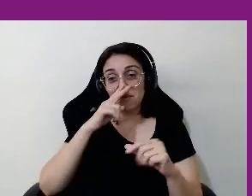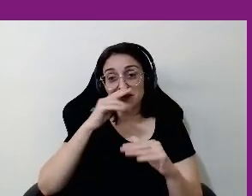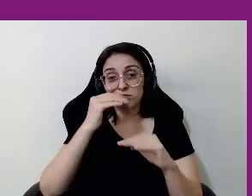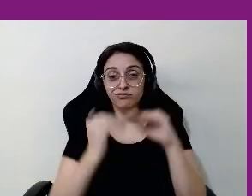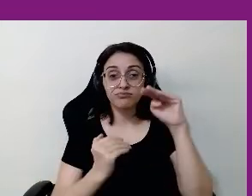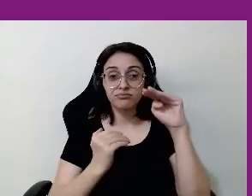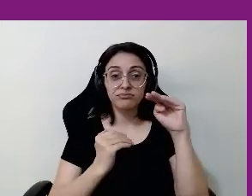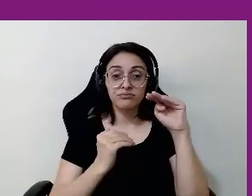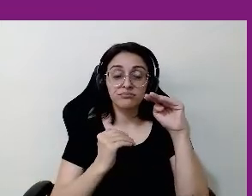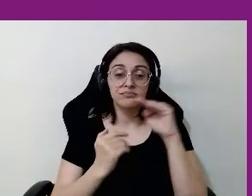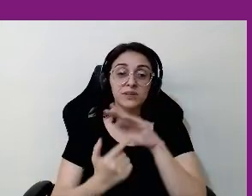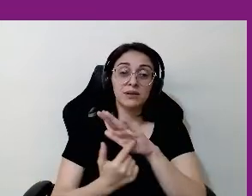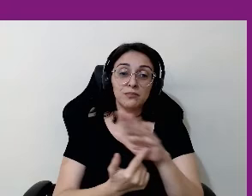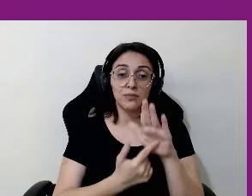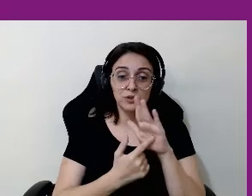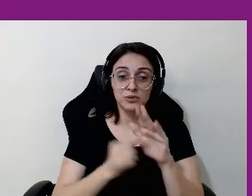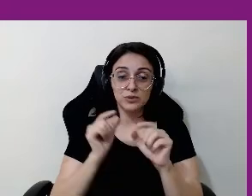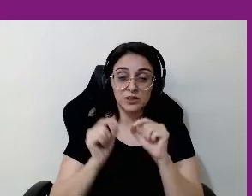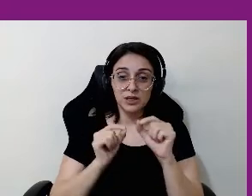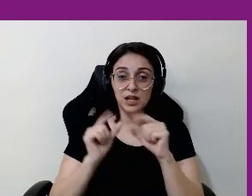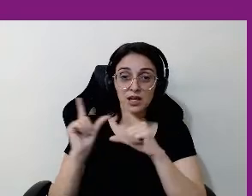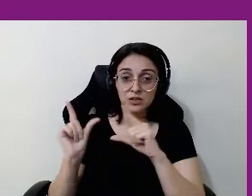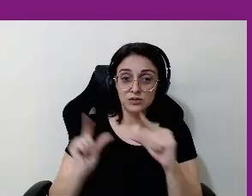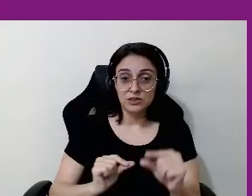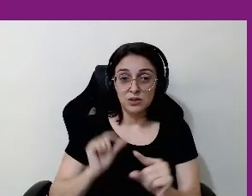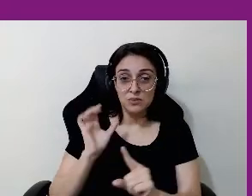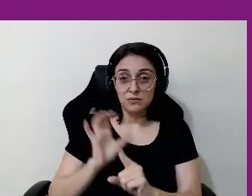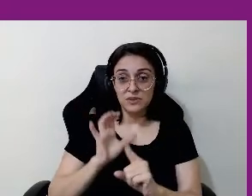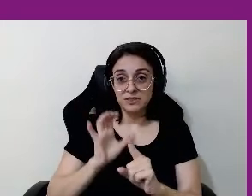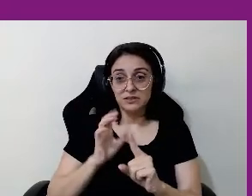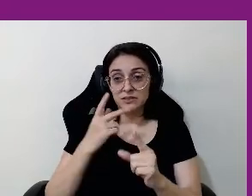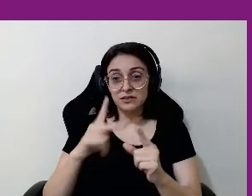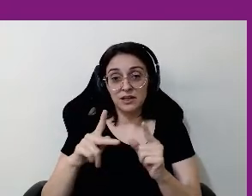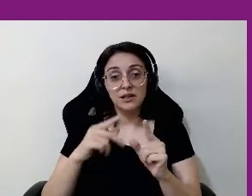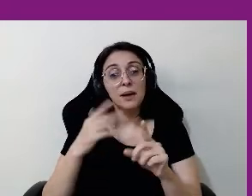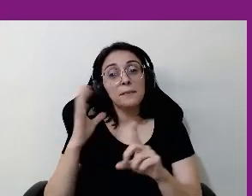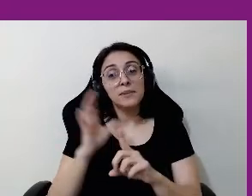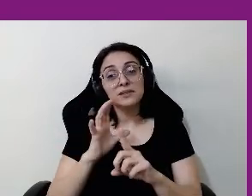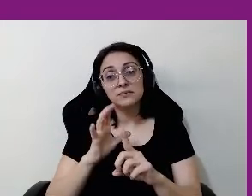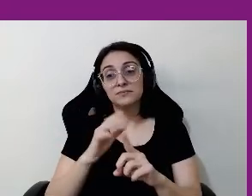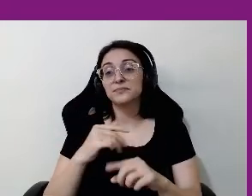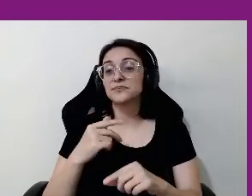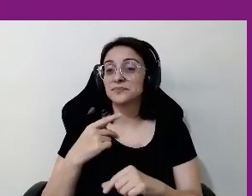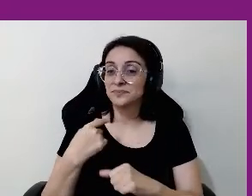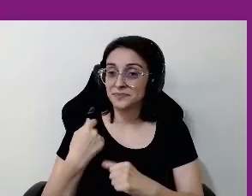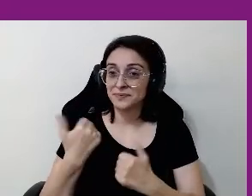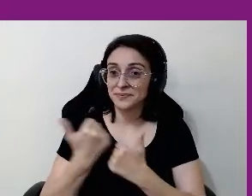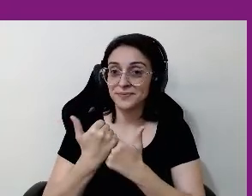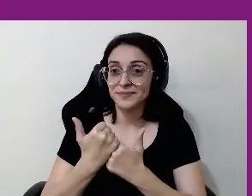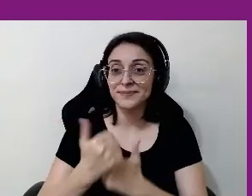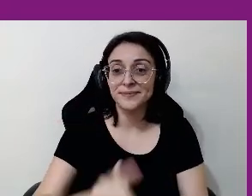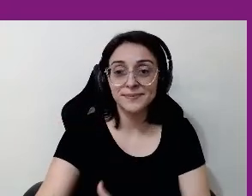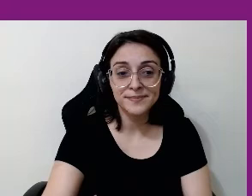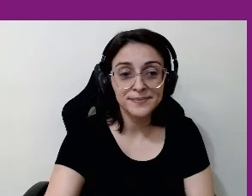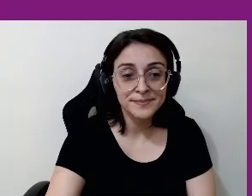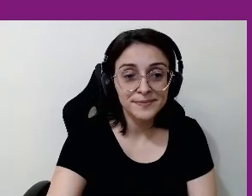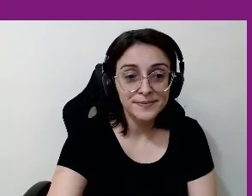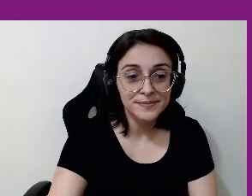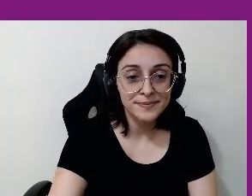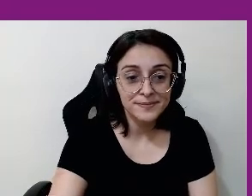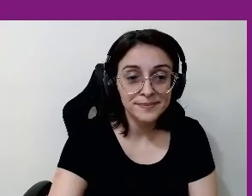descompensação. Isso gera a redução da pressão esofagiana e da pressão pleural, mas o aumento da pressão alveolar.